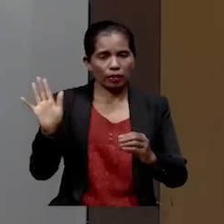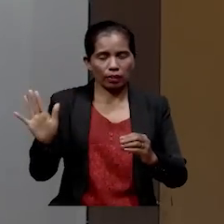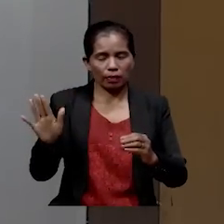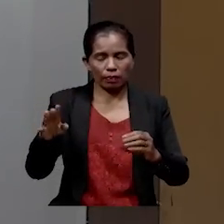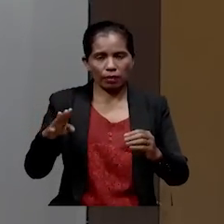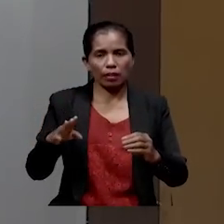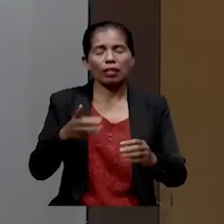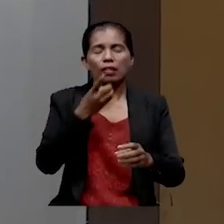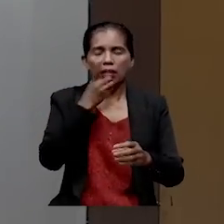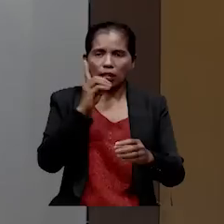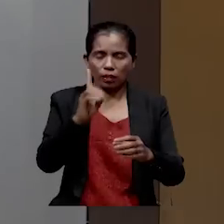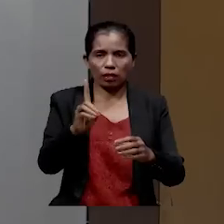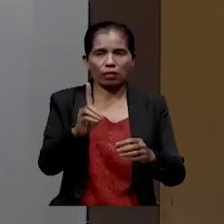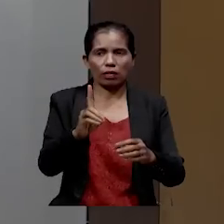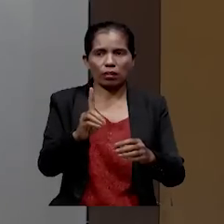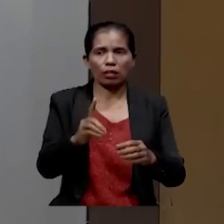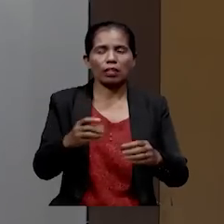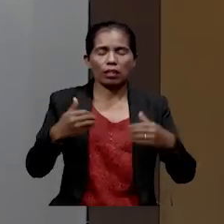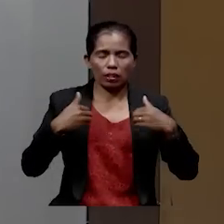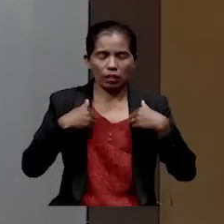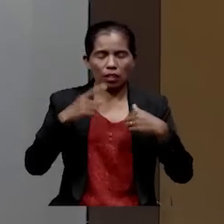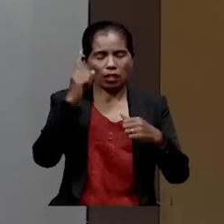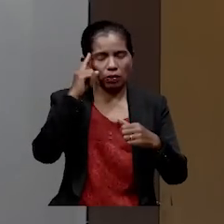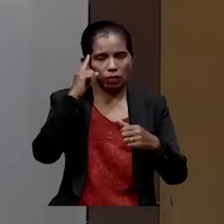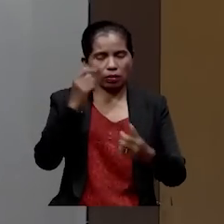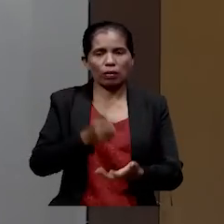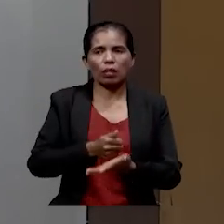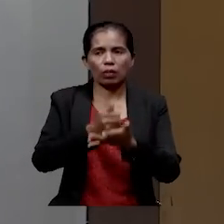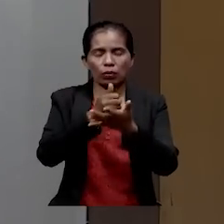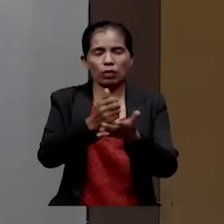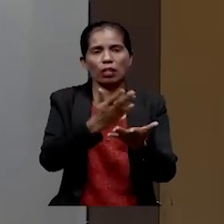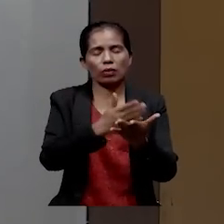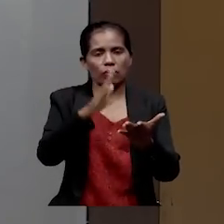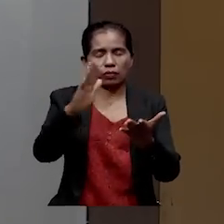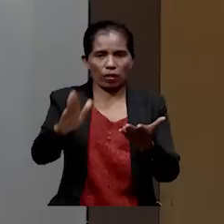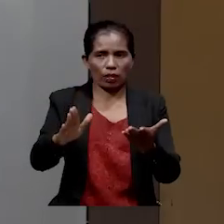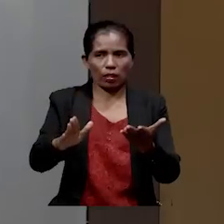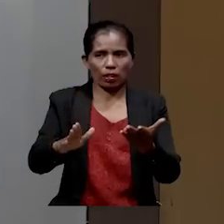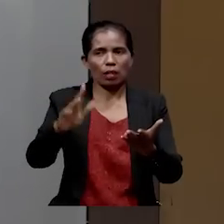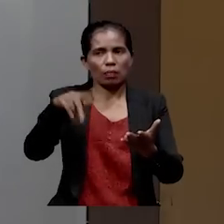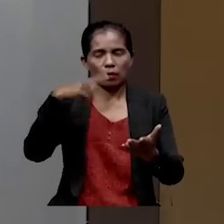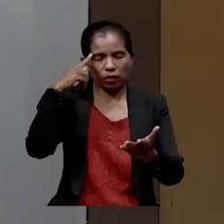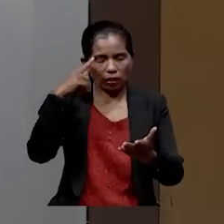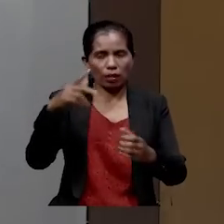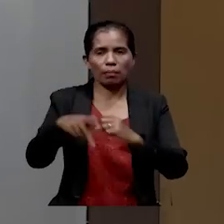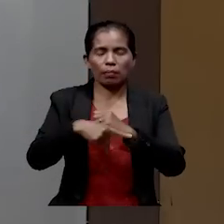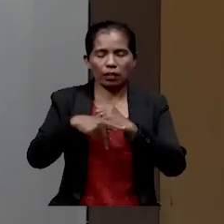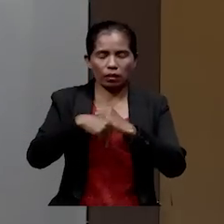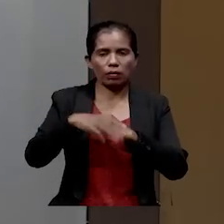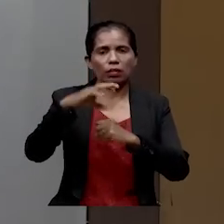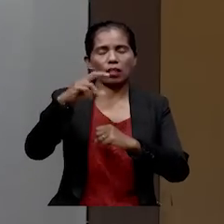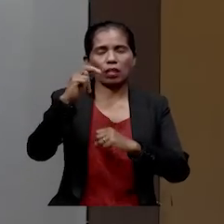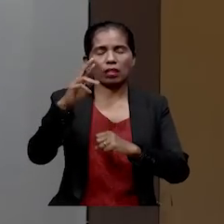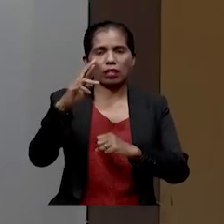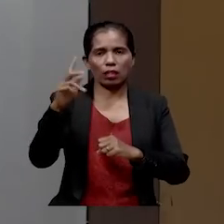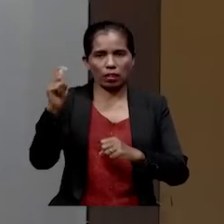minha declaração em ser, né? E a intenção a tu defende ou a transmite política partido de CNRT,